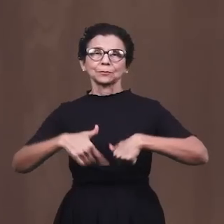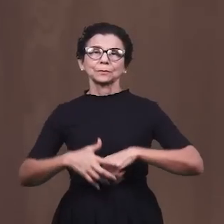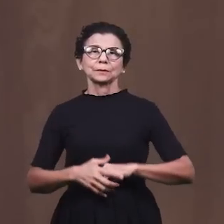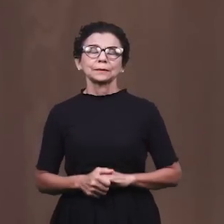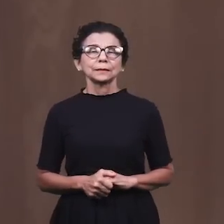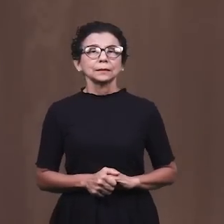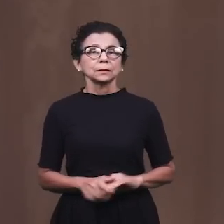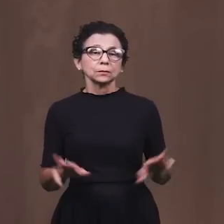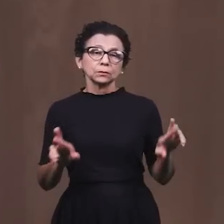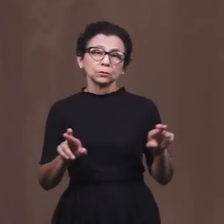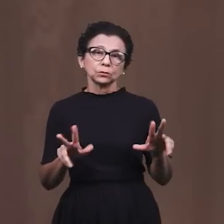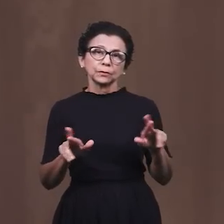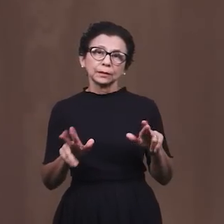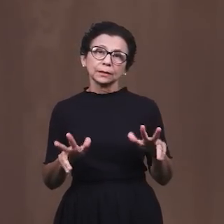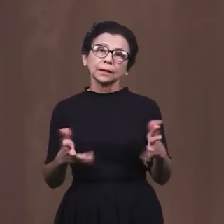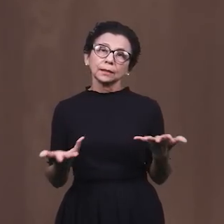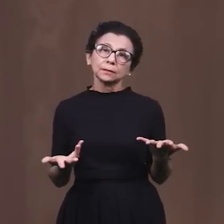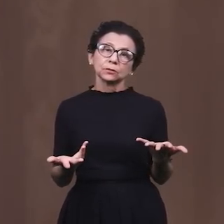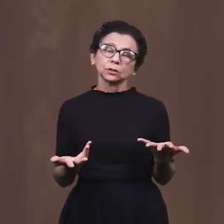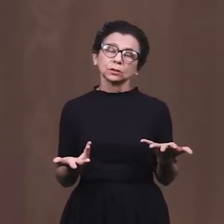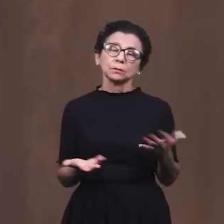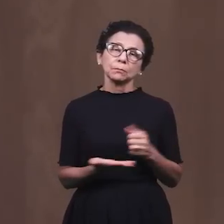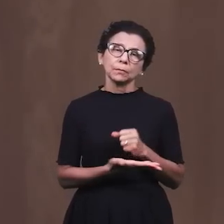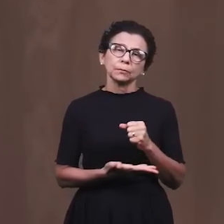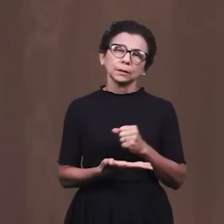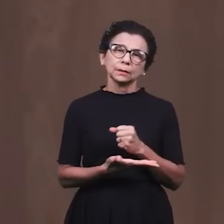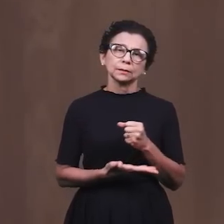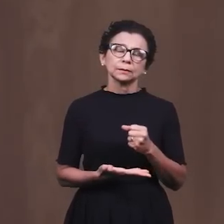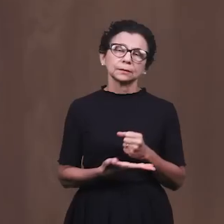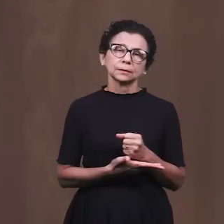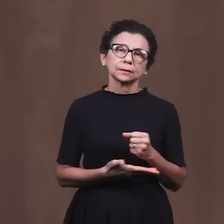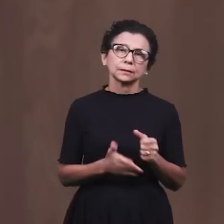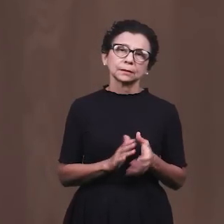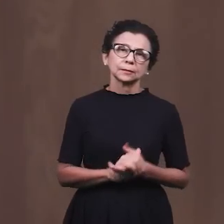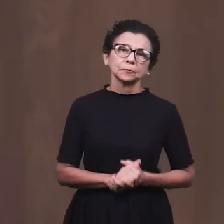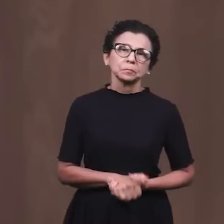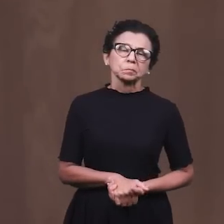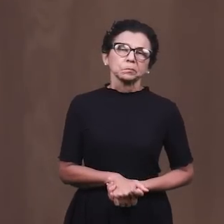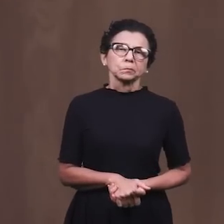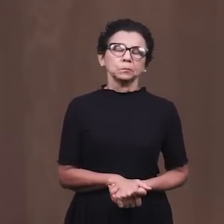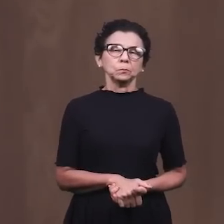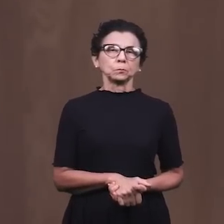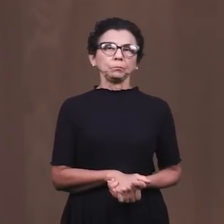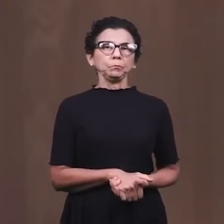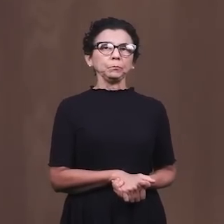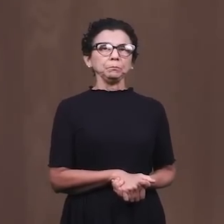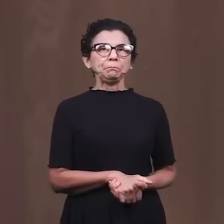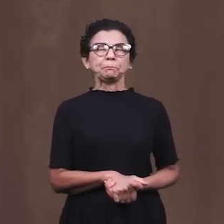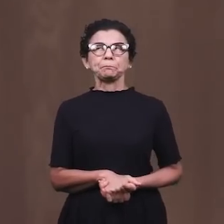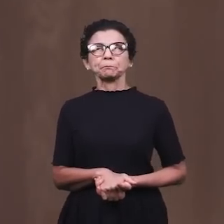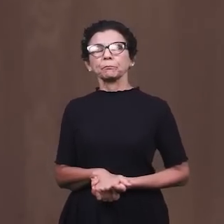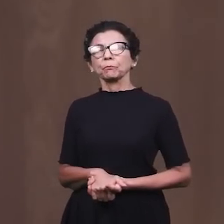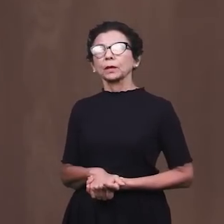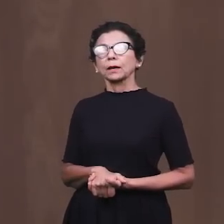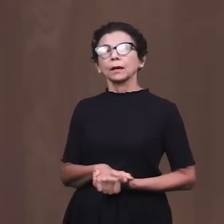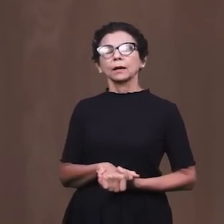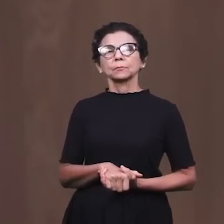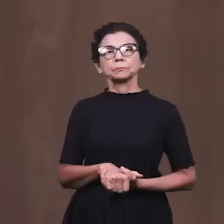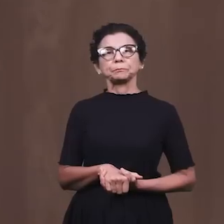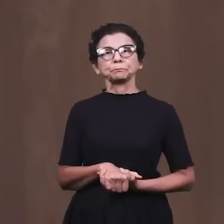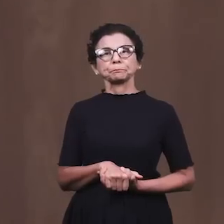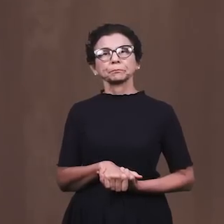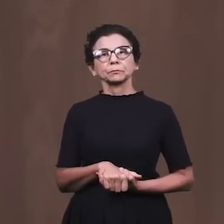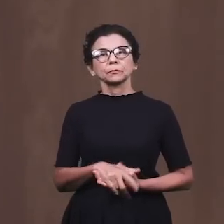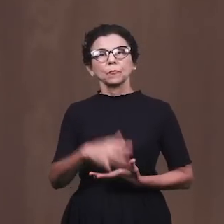Santo. E aí, portanto, tem essa diferença, basicamente, em que sentido? É que aquela fé